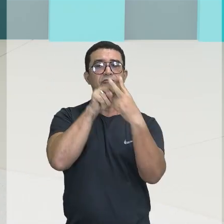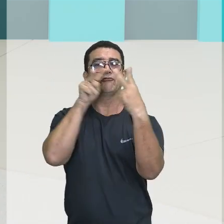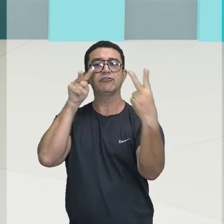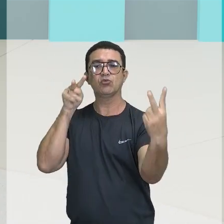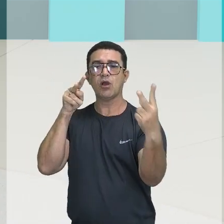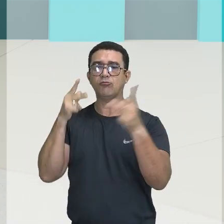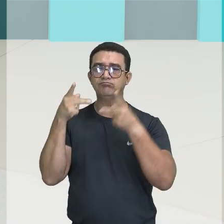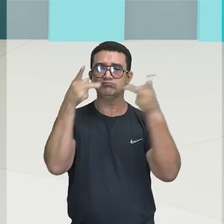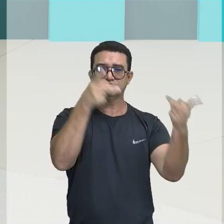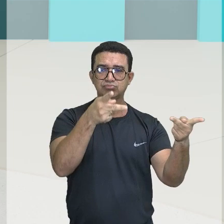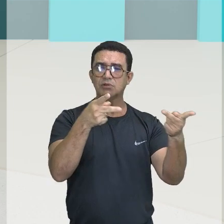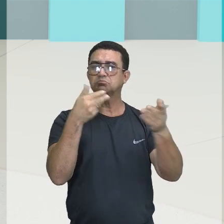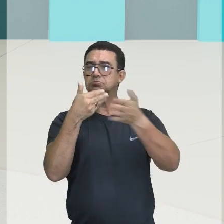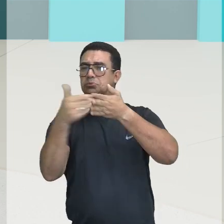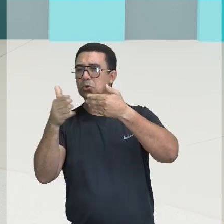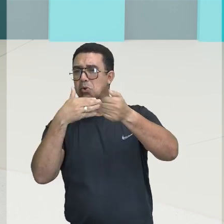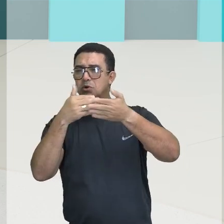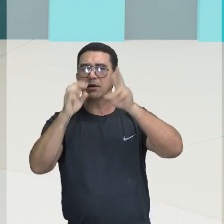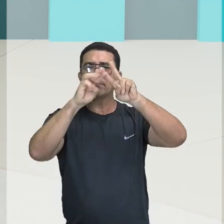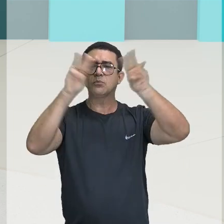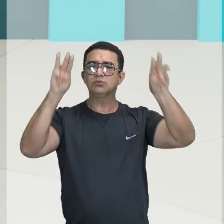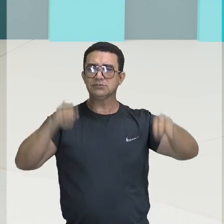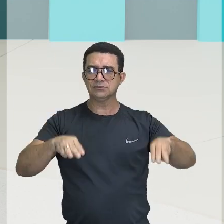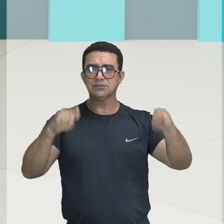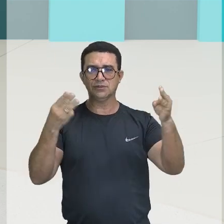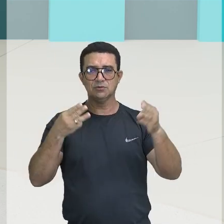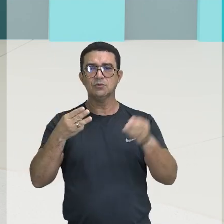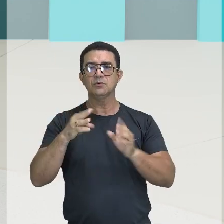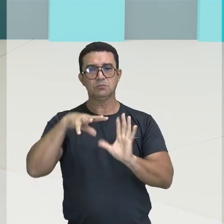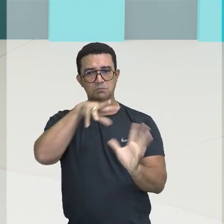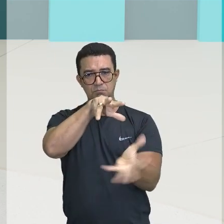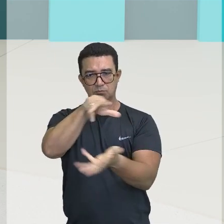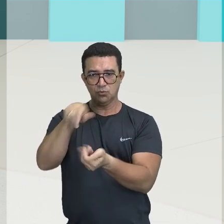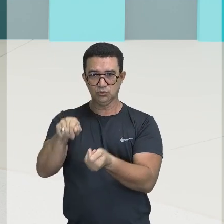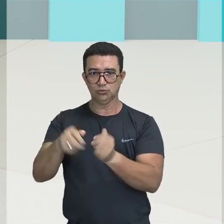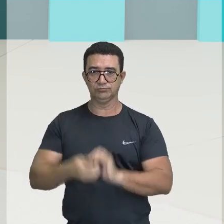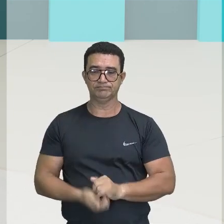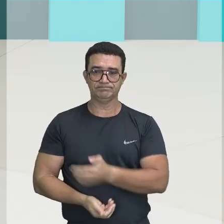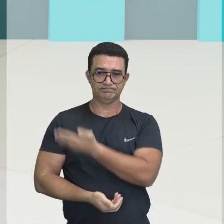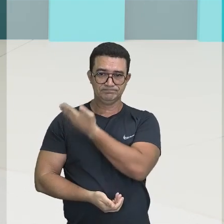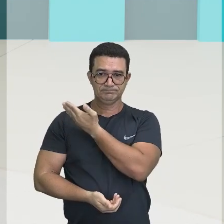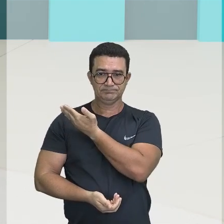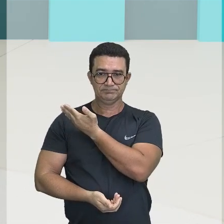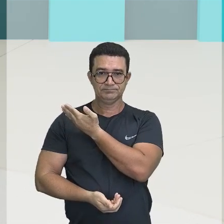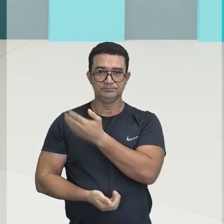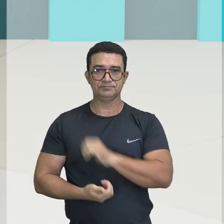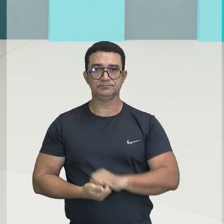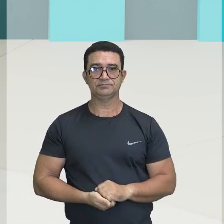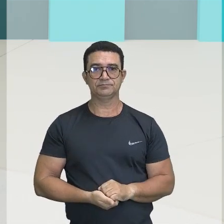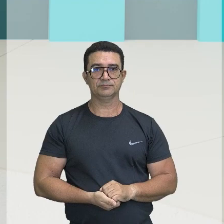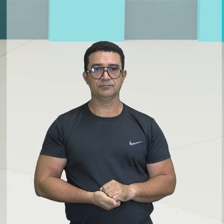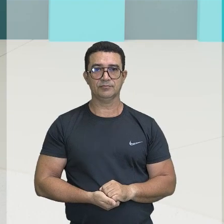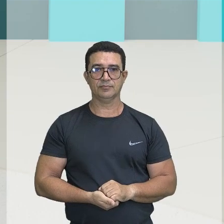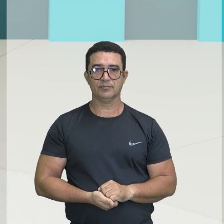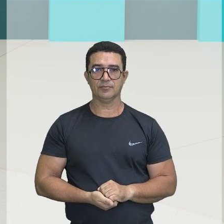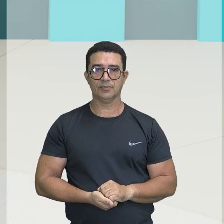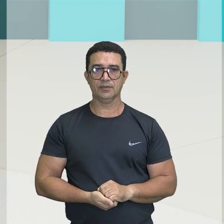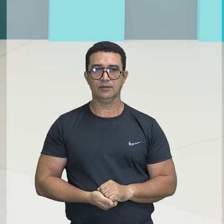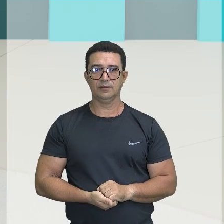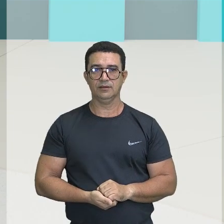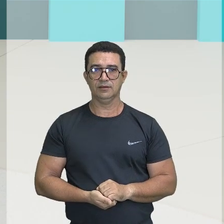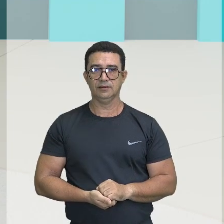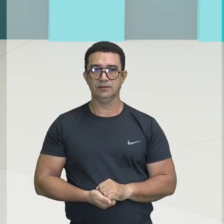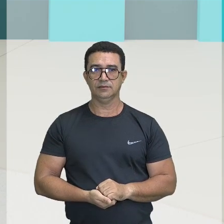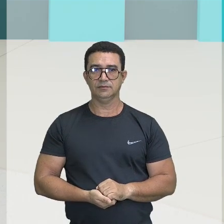virtuais a qualquer museu do mundo. Bem, aqui nós podemos fazer uma visita no museu, olha